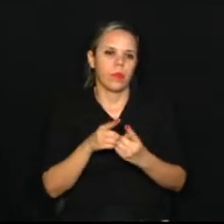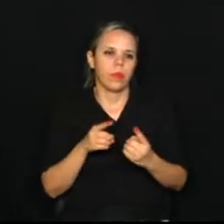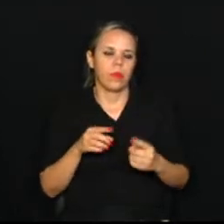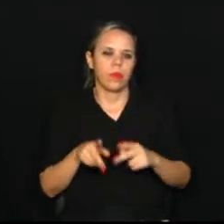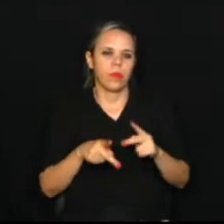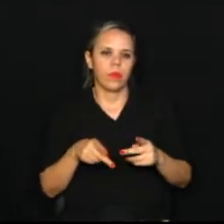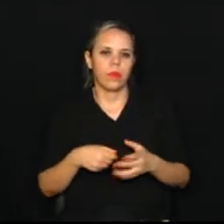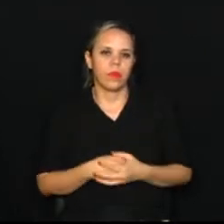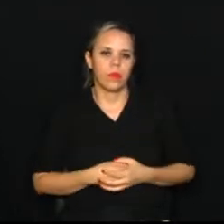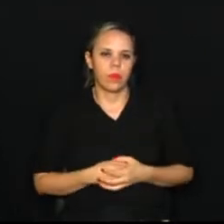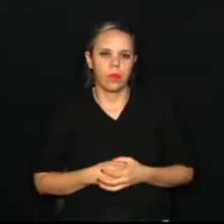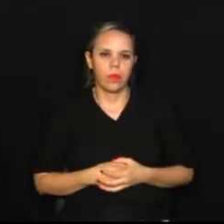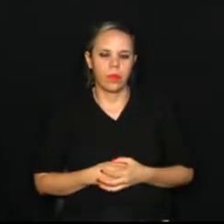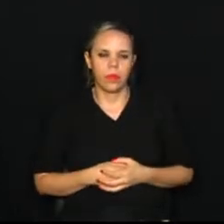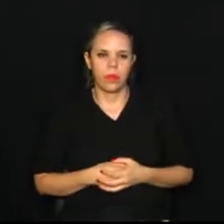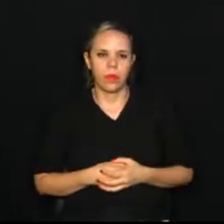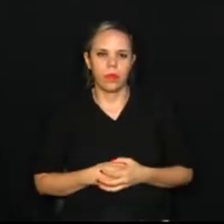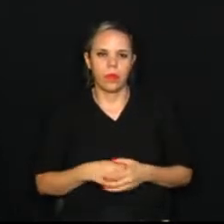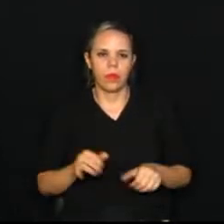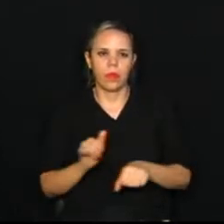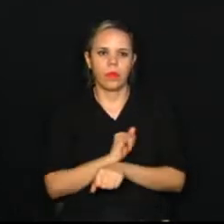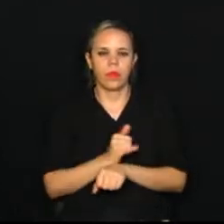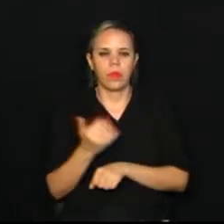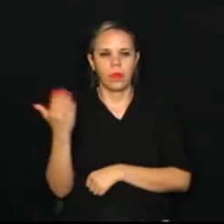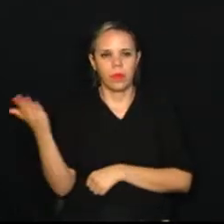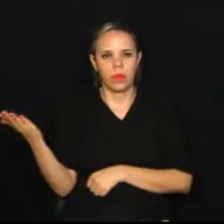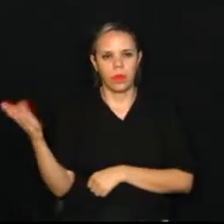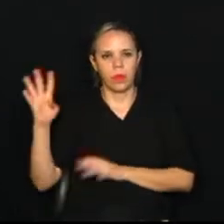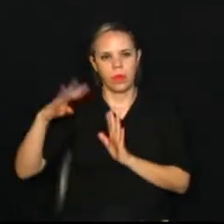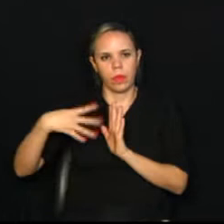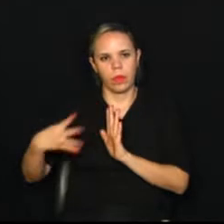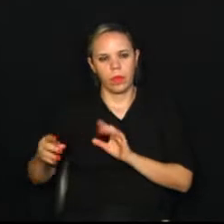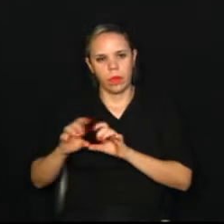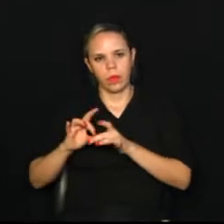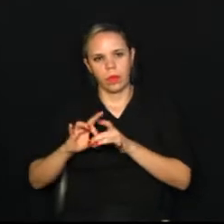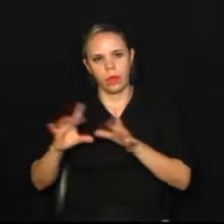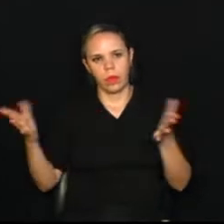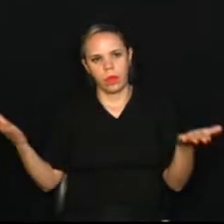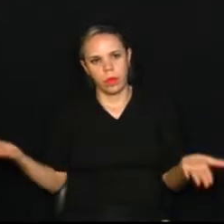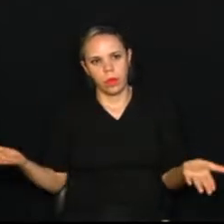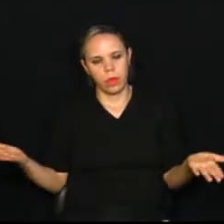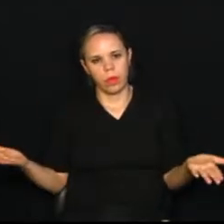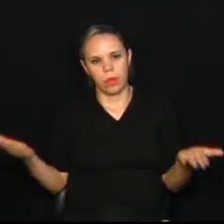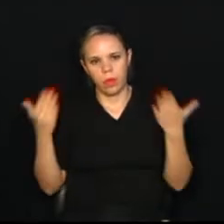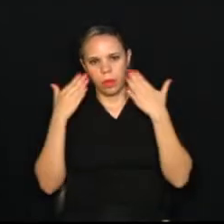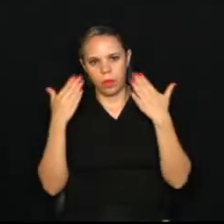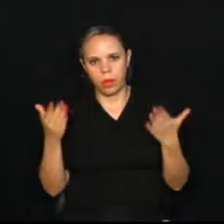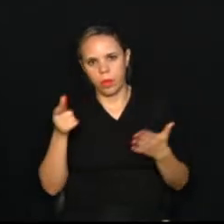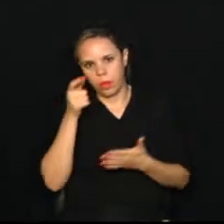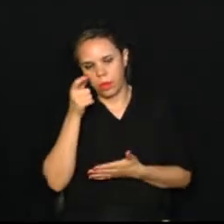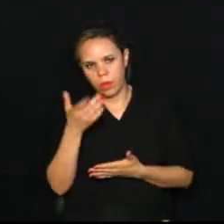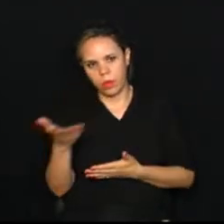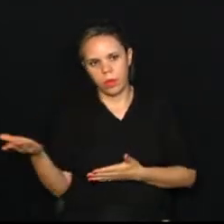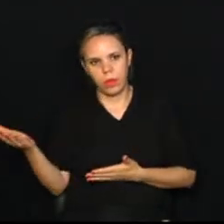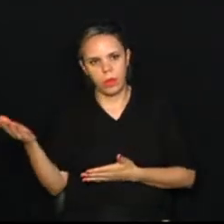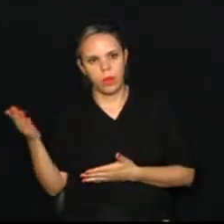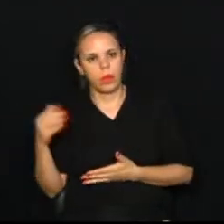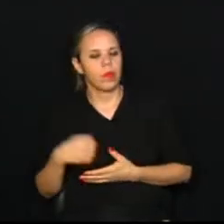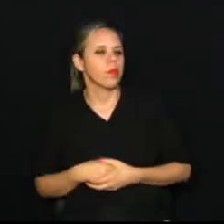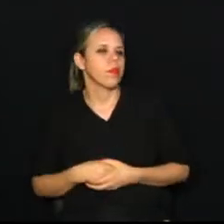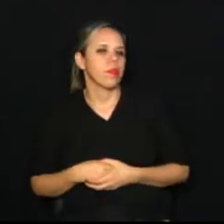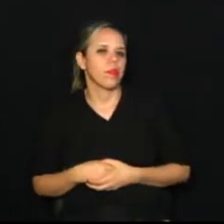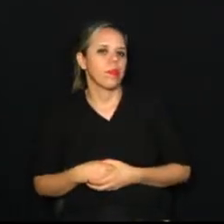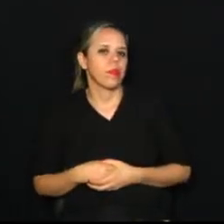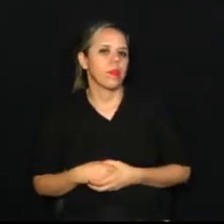comunidade. O mapa estratégico da IMA está aqui colocado, eu vou deixar essa exposição aqui